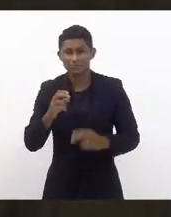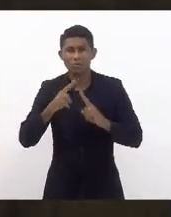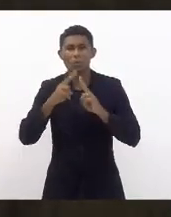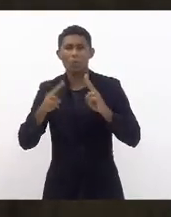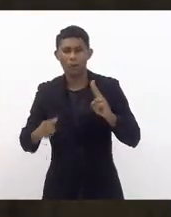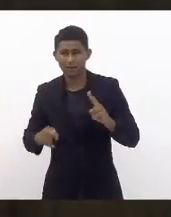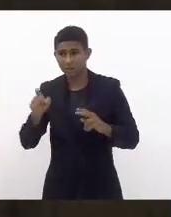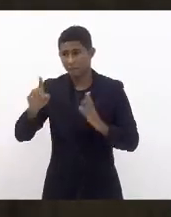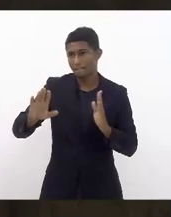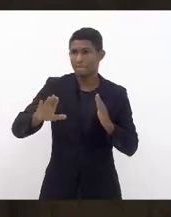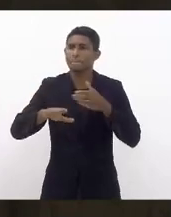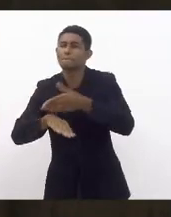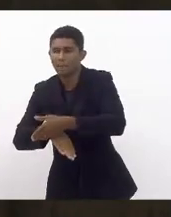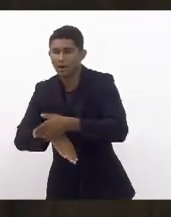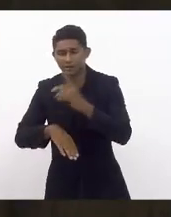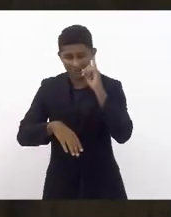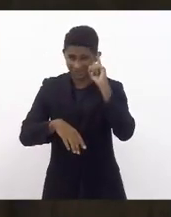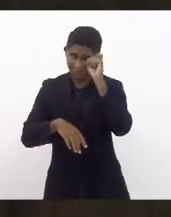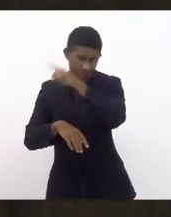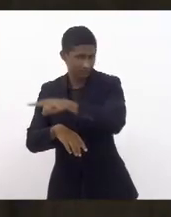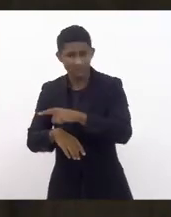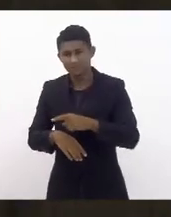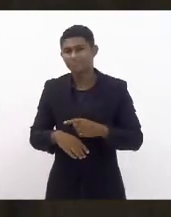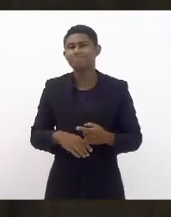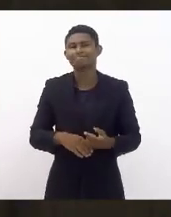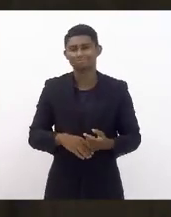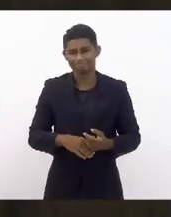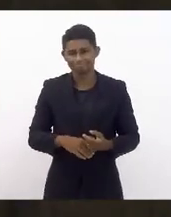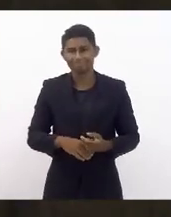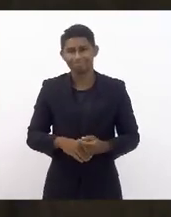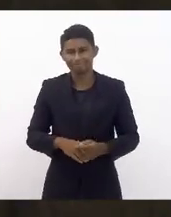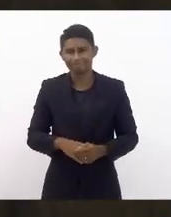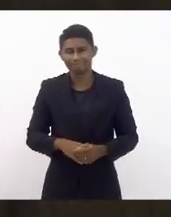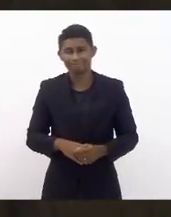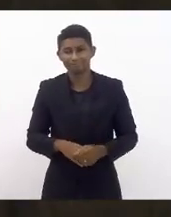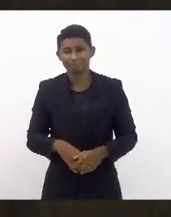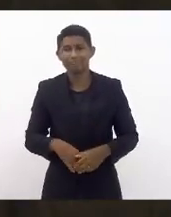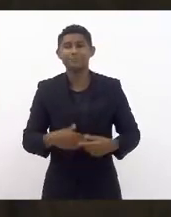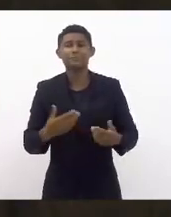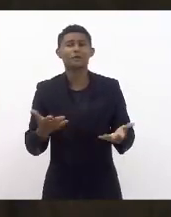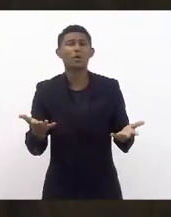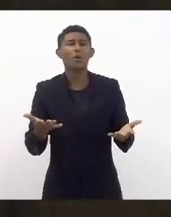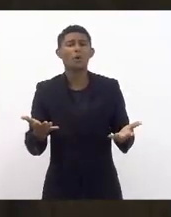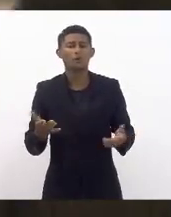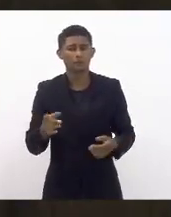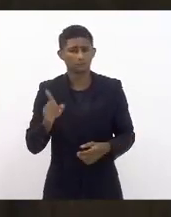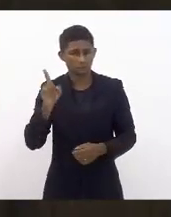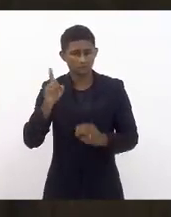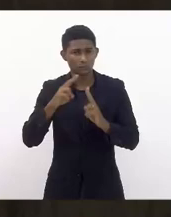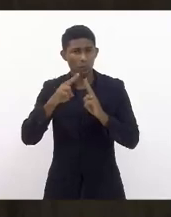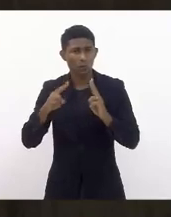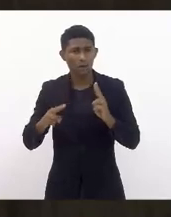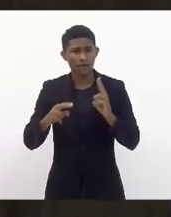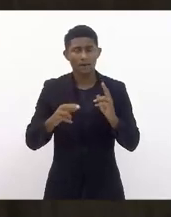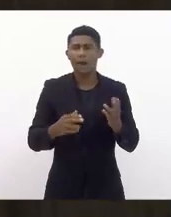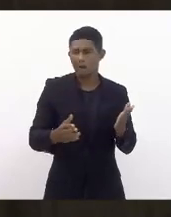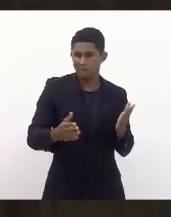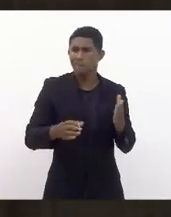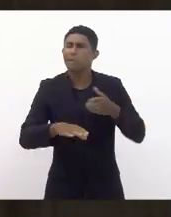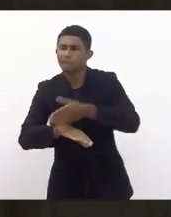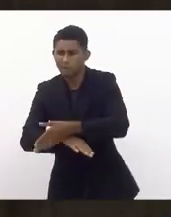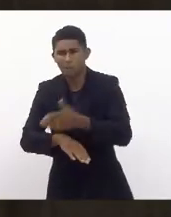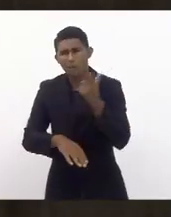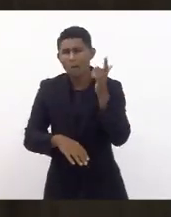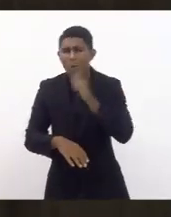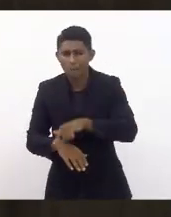mais difícil. O gargalo é bem menor, deputado Luiz Paulo. Hoje quem consegue passar por uma UERJ, na sua maioria,